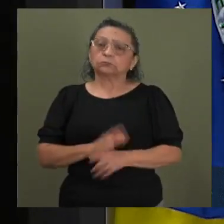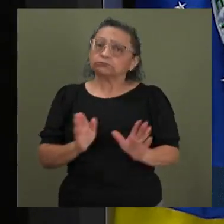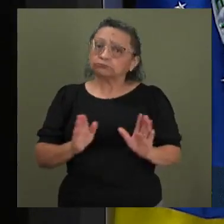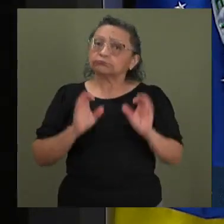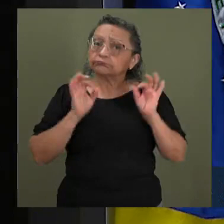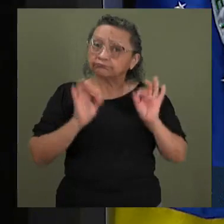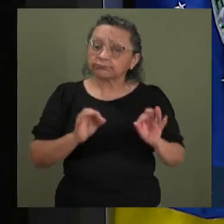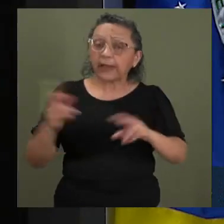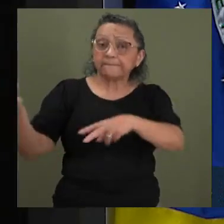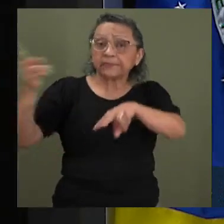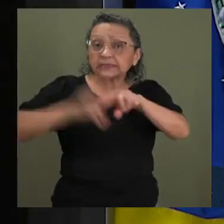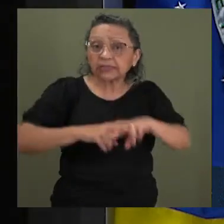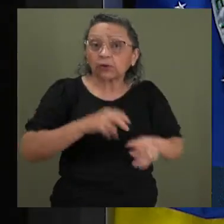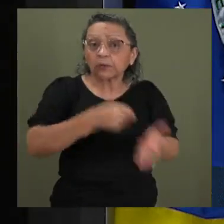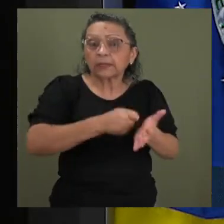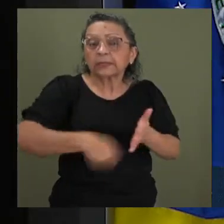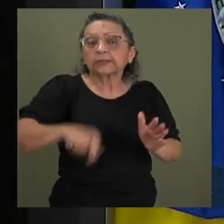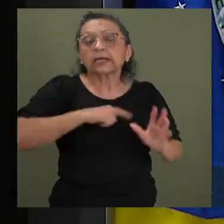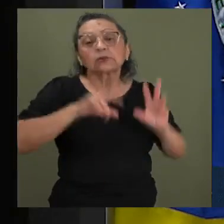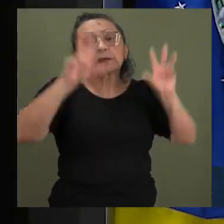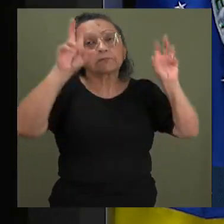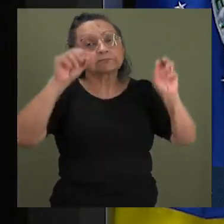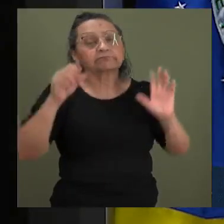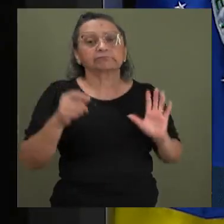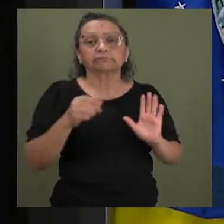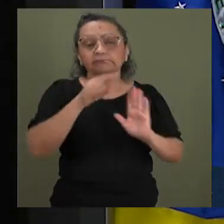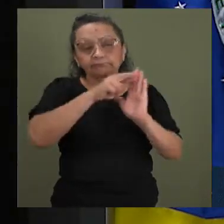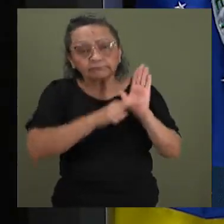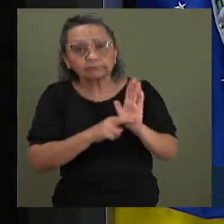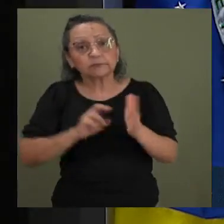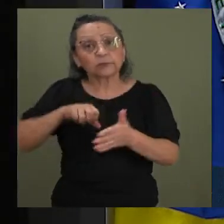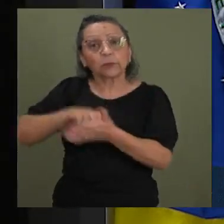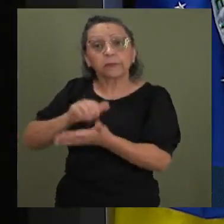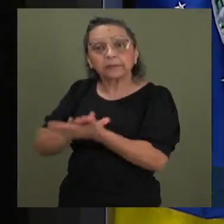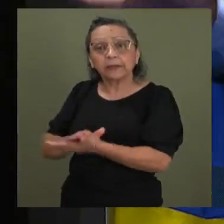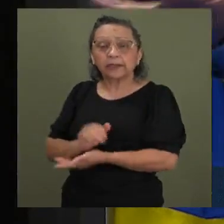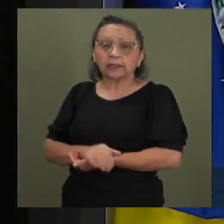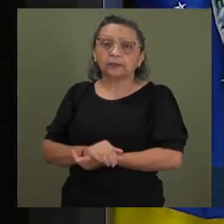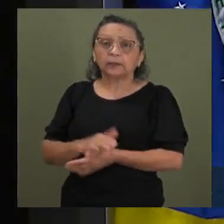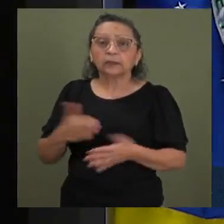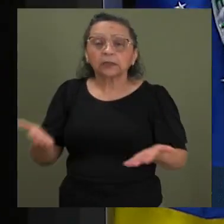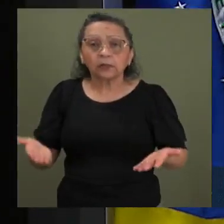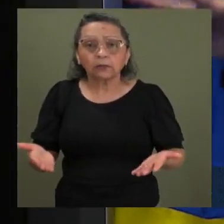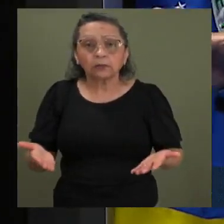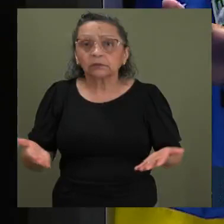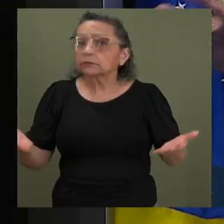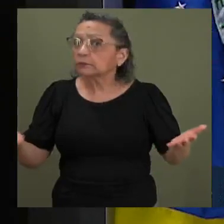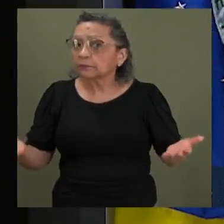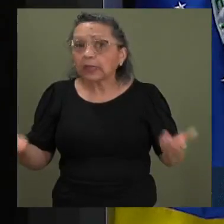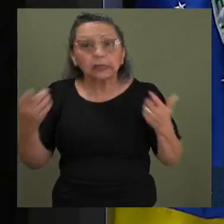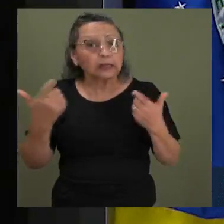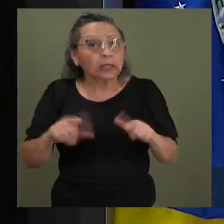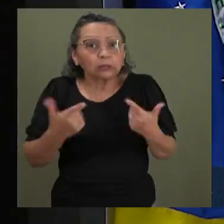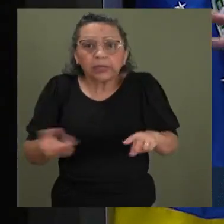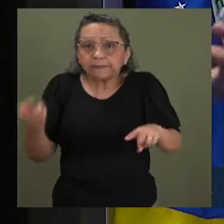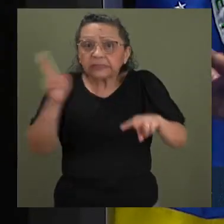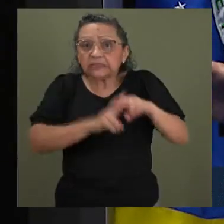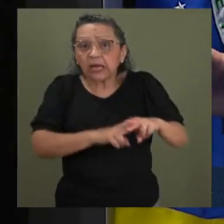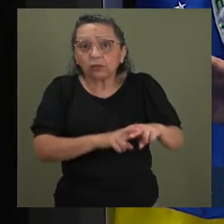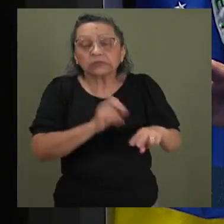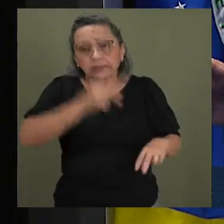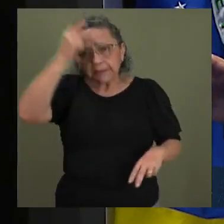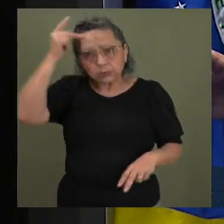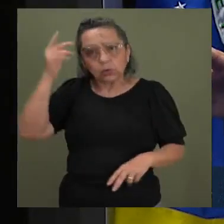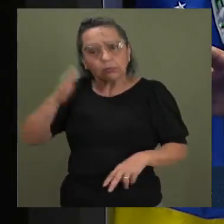impondo-se, nesse caso, medidas alternativas de cumprimento de pena, ou seja, já não existe prisão para droga no consumo